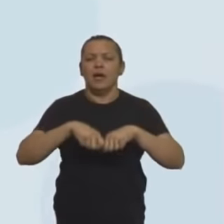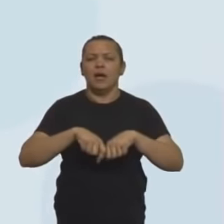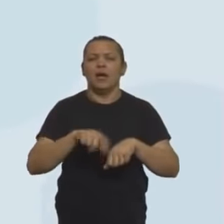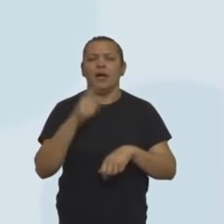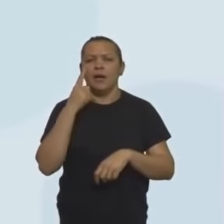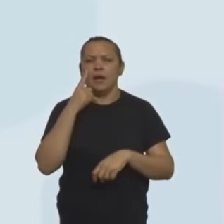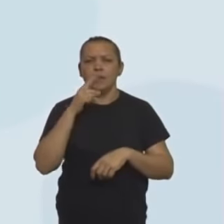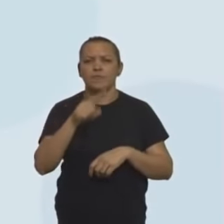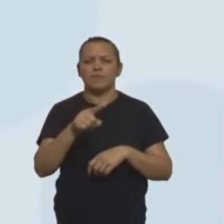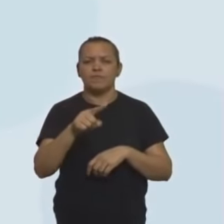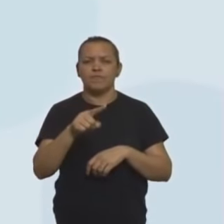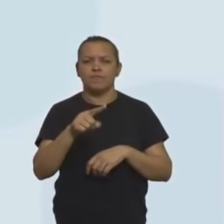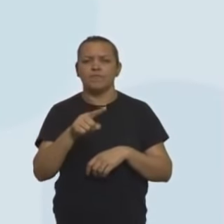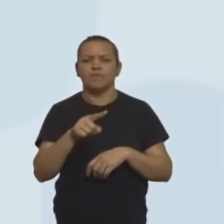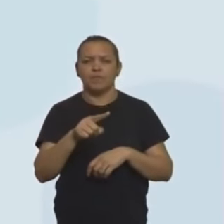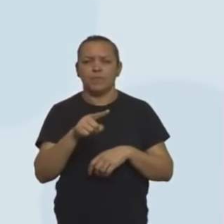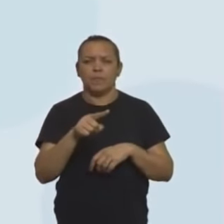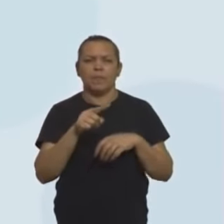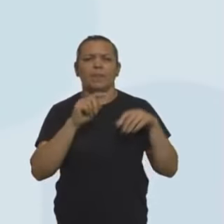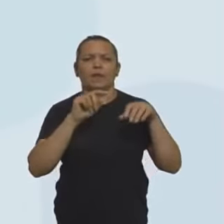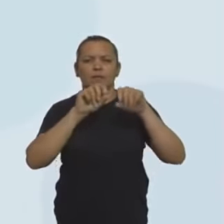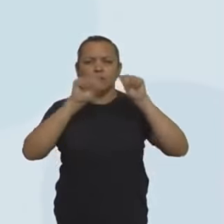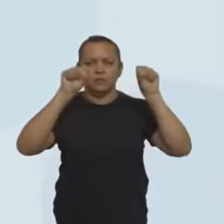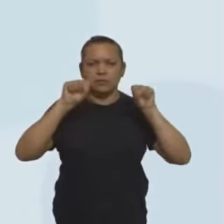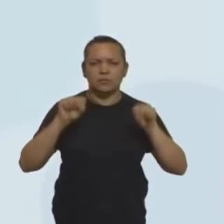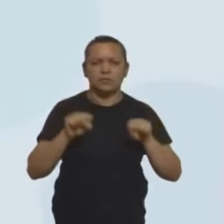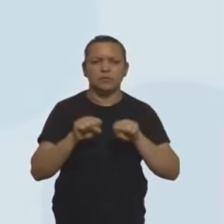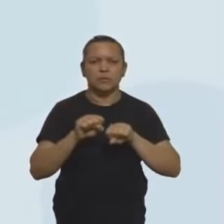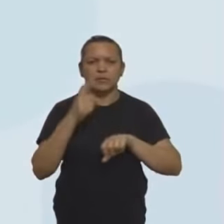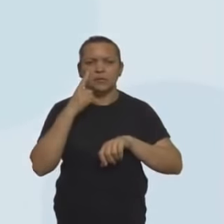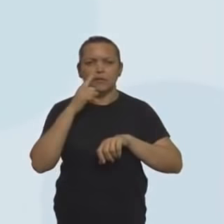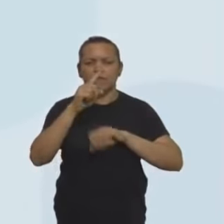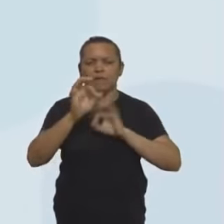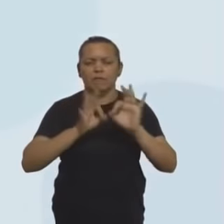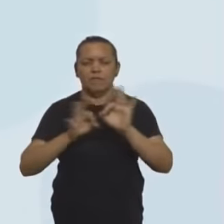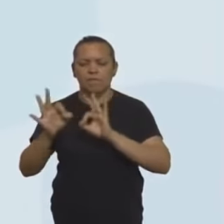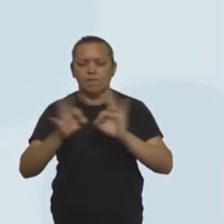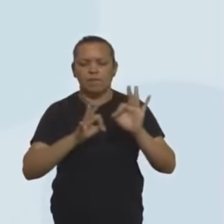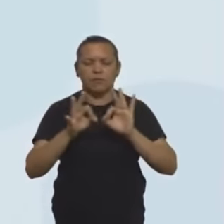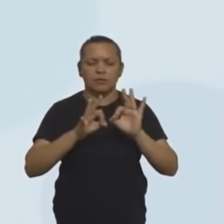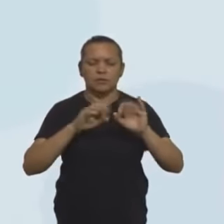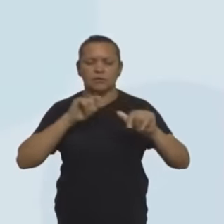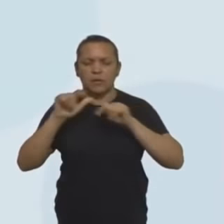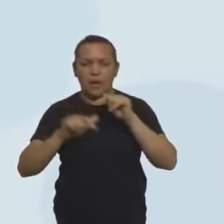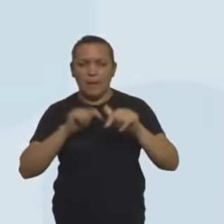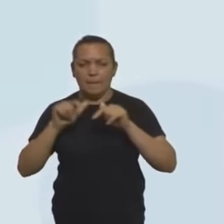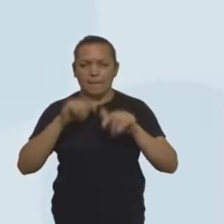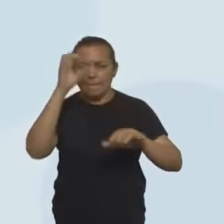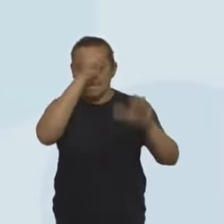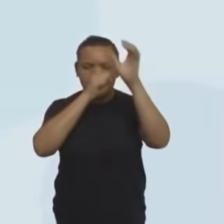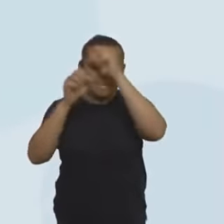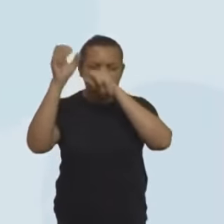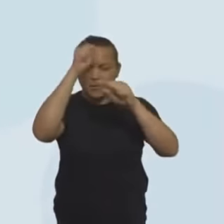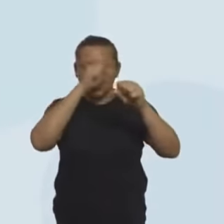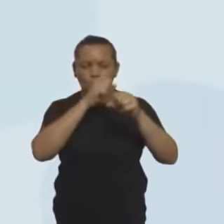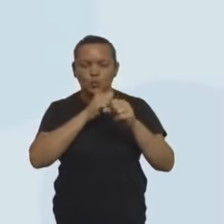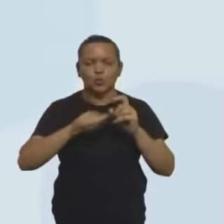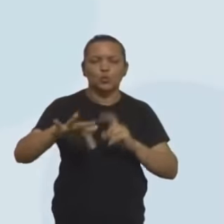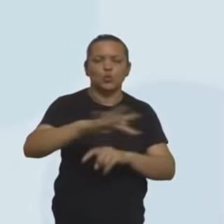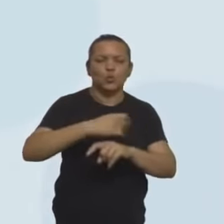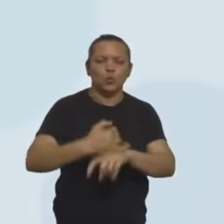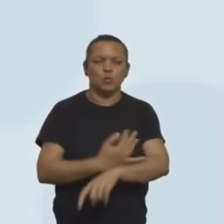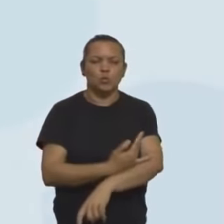né, das redes e de organizações que vêm trabalhando com a aprendizagem socioemocional no